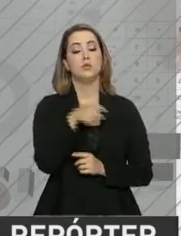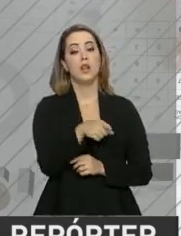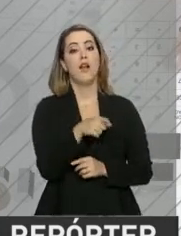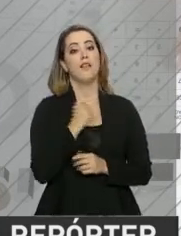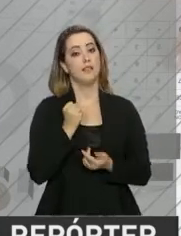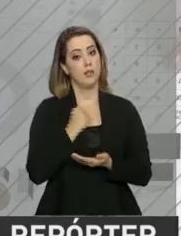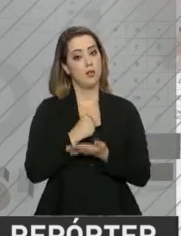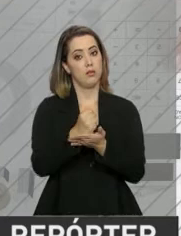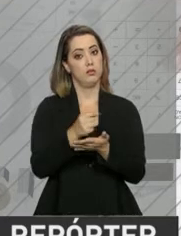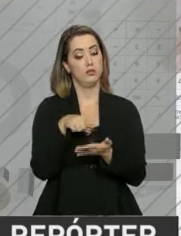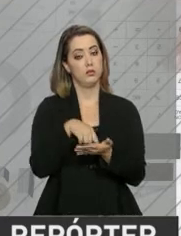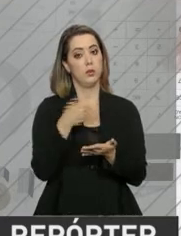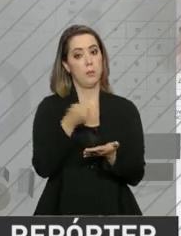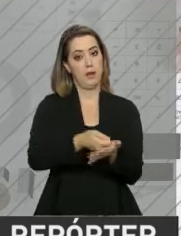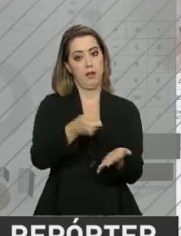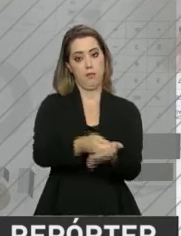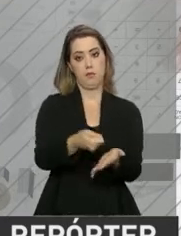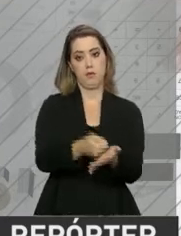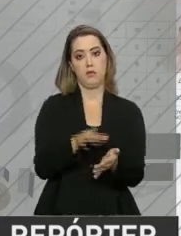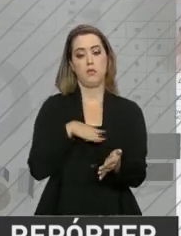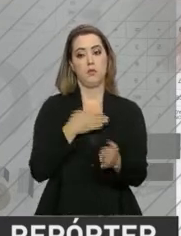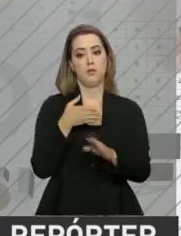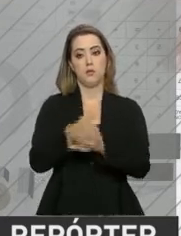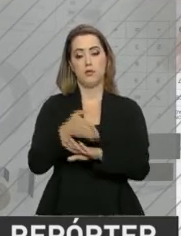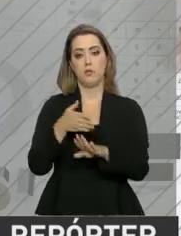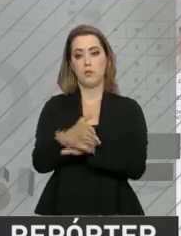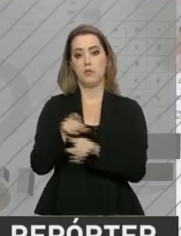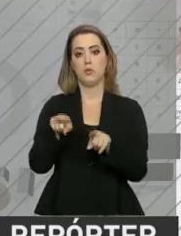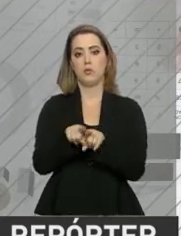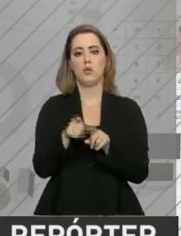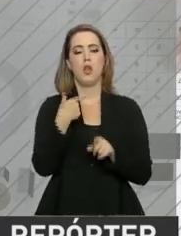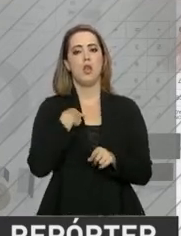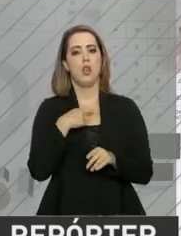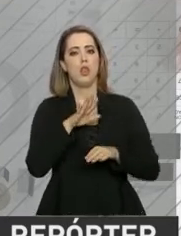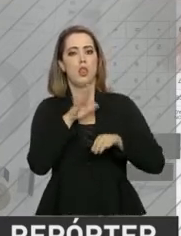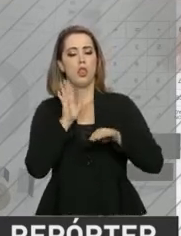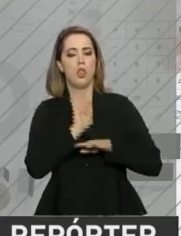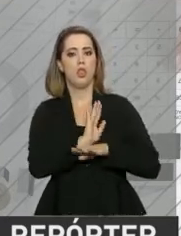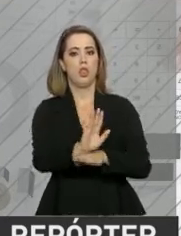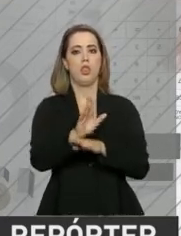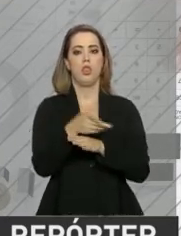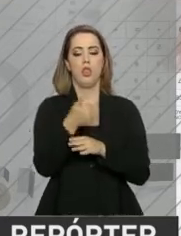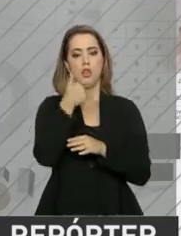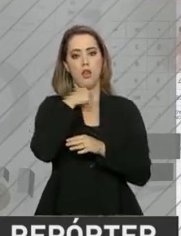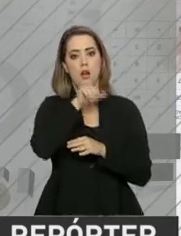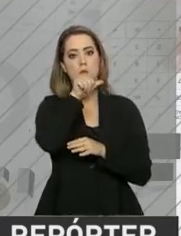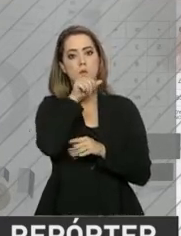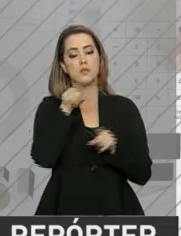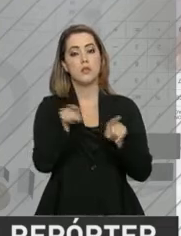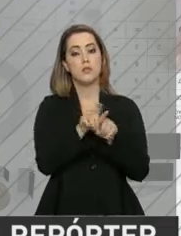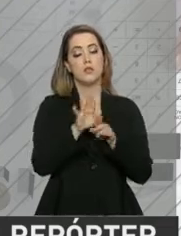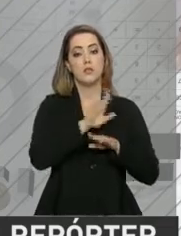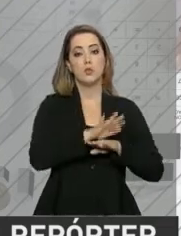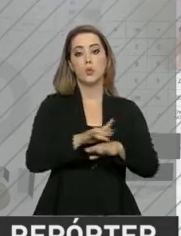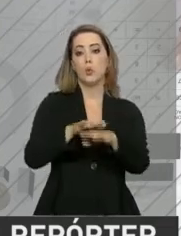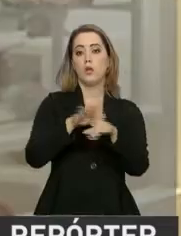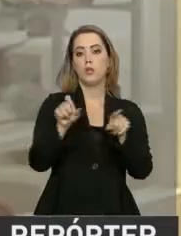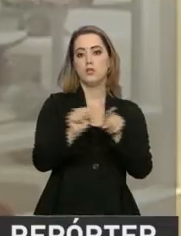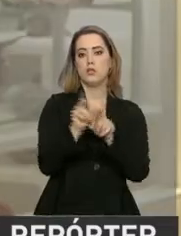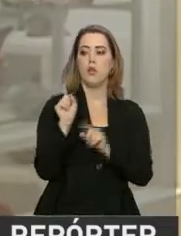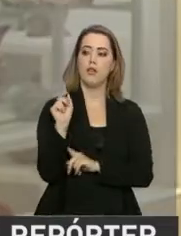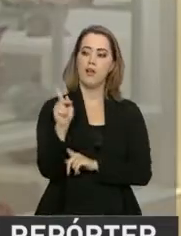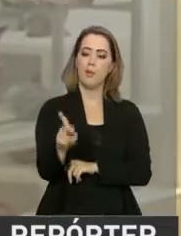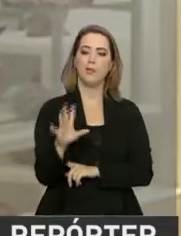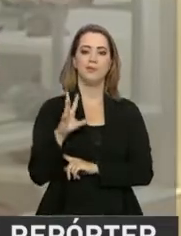essas contribuições, o MEI tem acesso a benefícios como auxílio maternidade, auxílio doença, aposentadoria, entre outros.